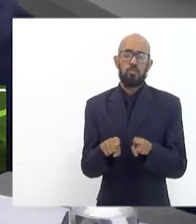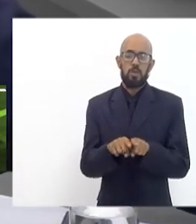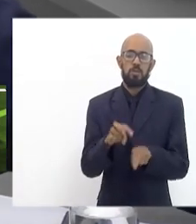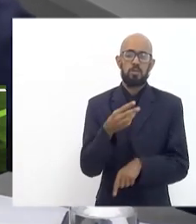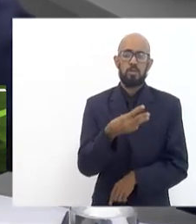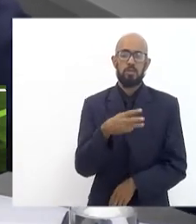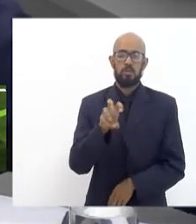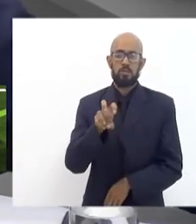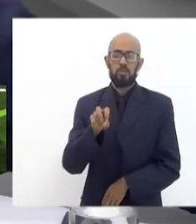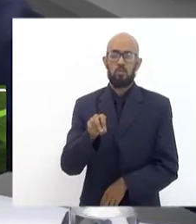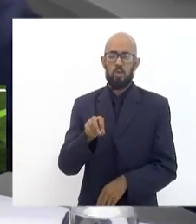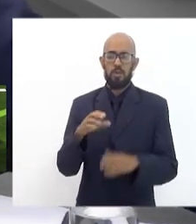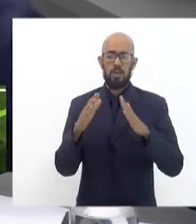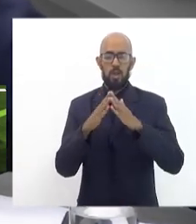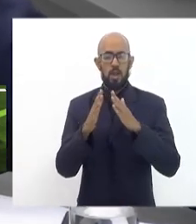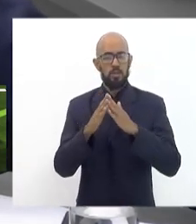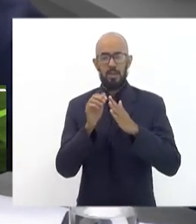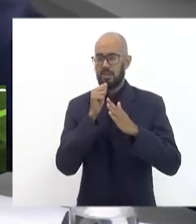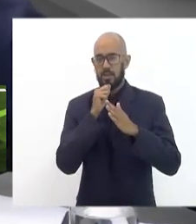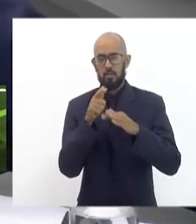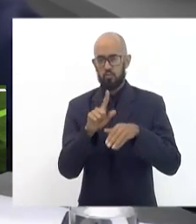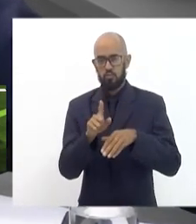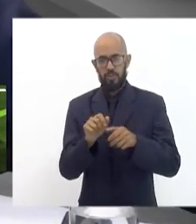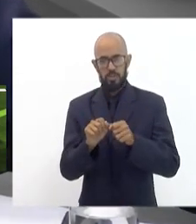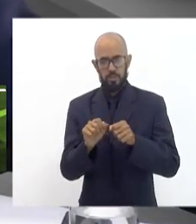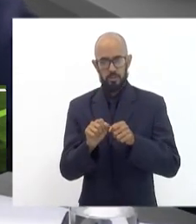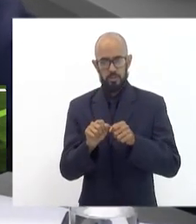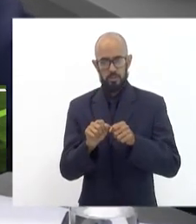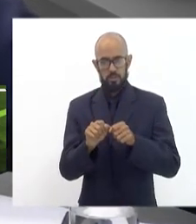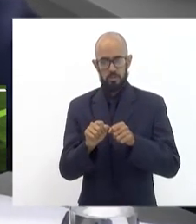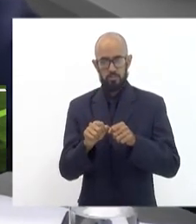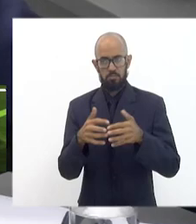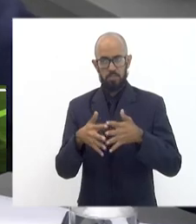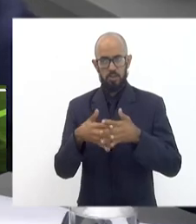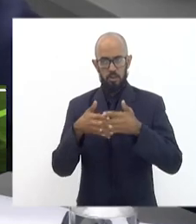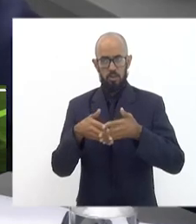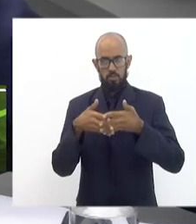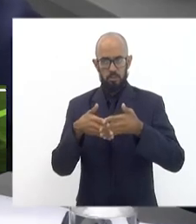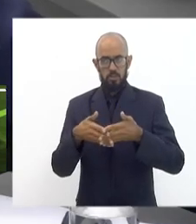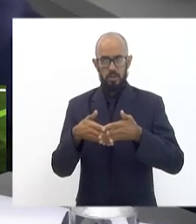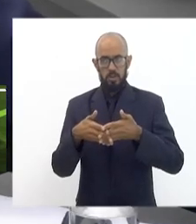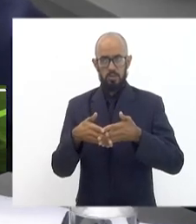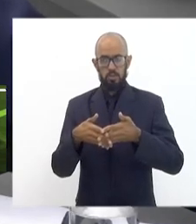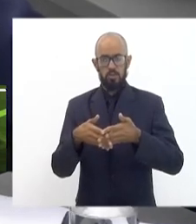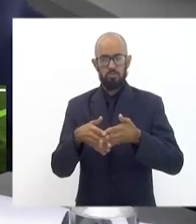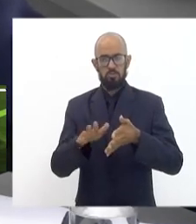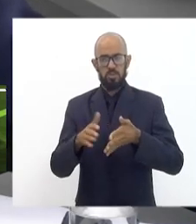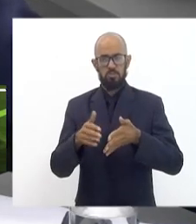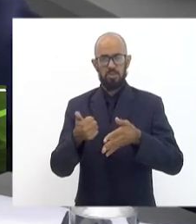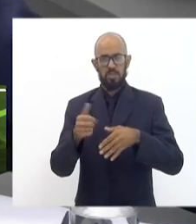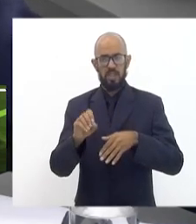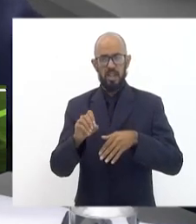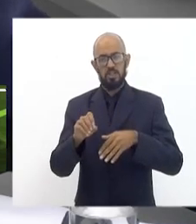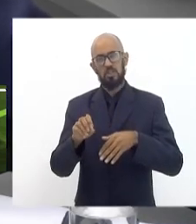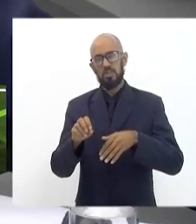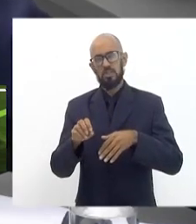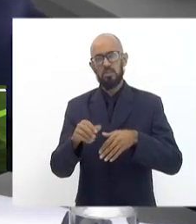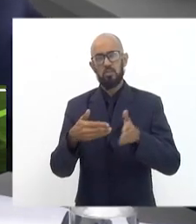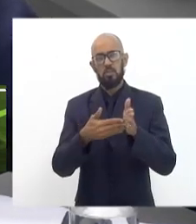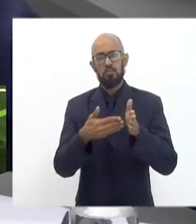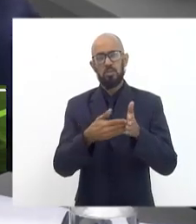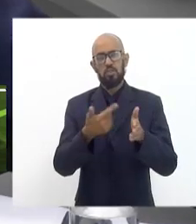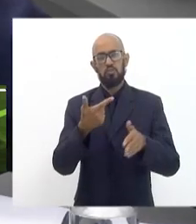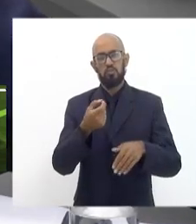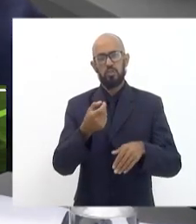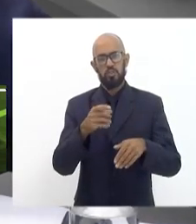unidades que não foram feitas até hoje em Petrópolis não terminamos projetos a ideia de 15 20 dias está projetando para poder entrar nos